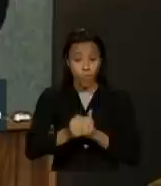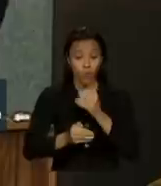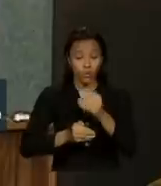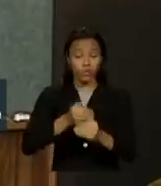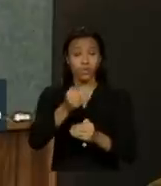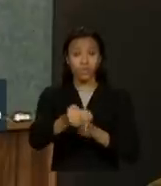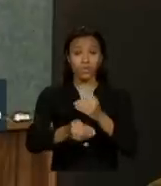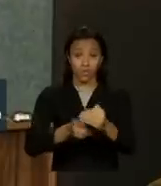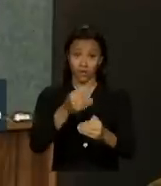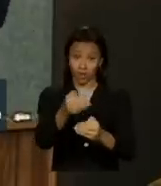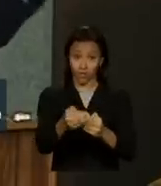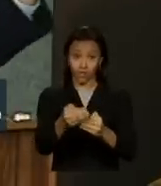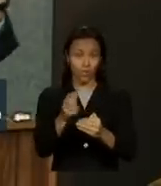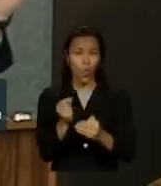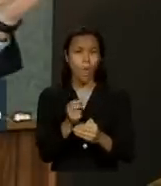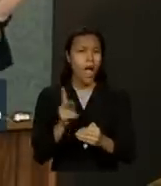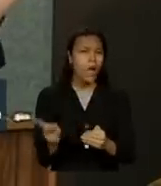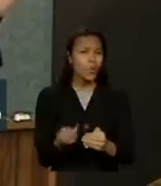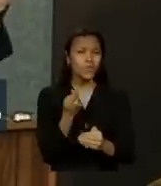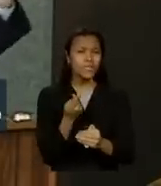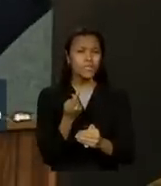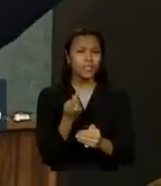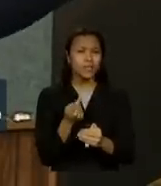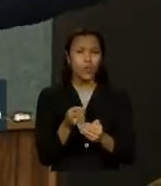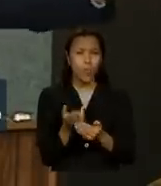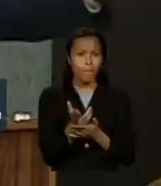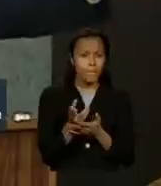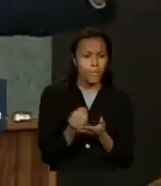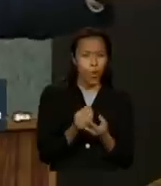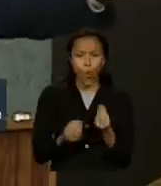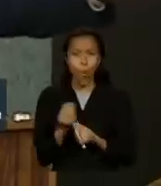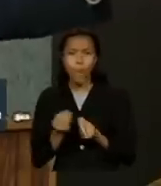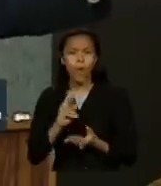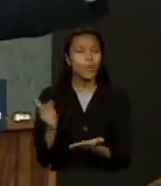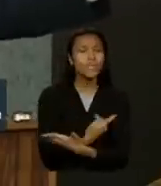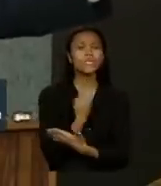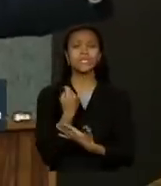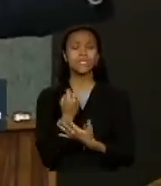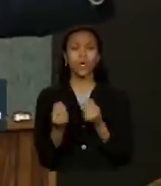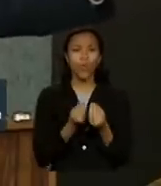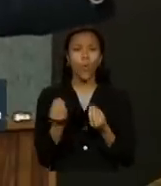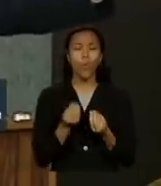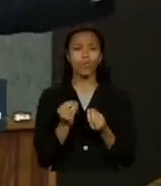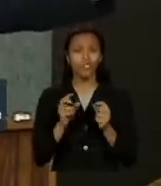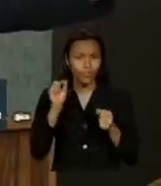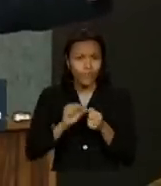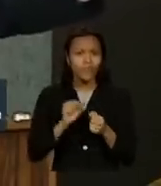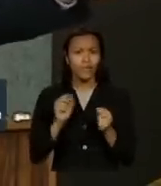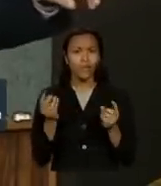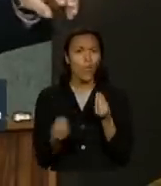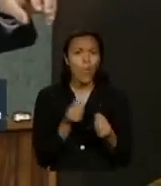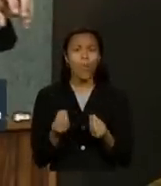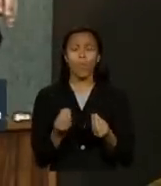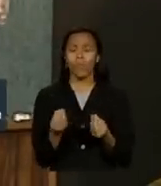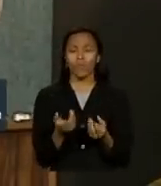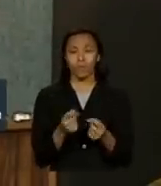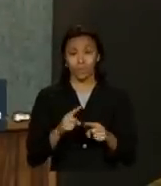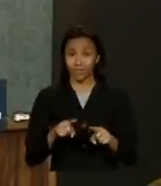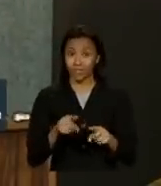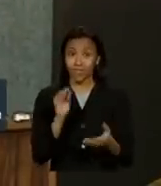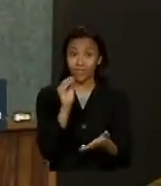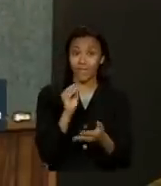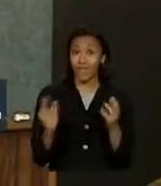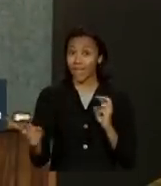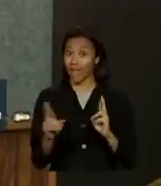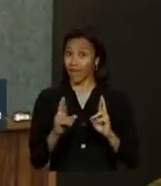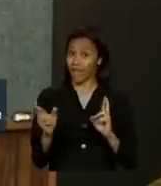de o modo de desenhar o processo como ele acontecia no chão de fábrica em relação ao